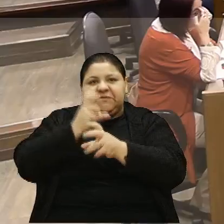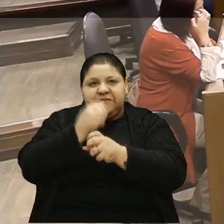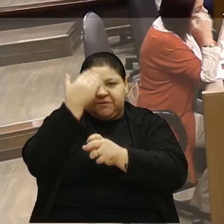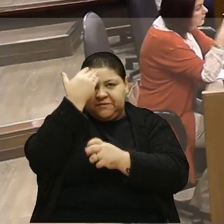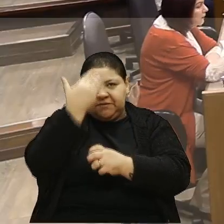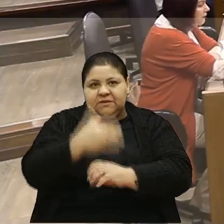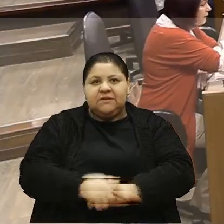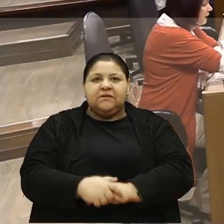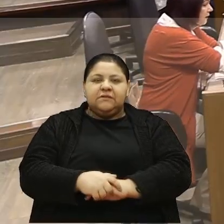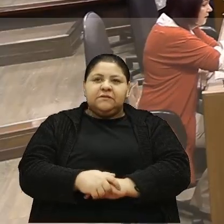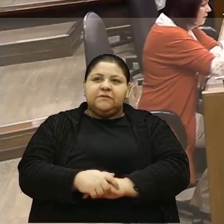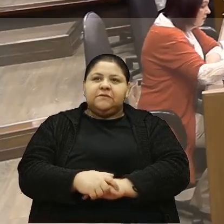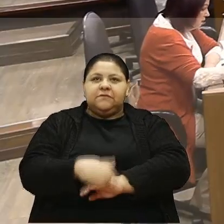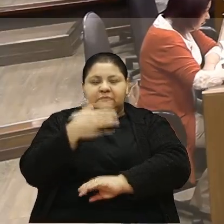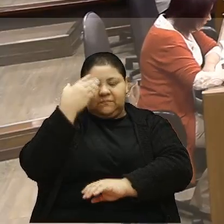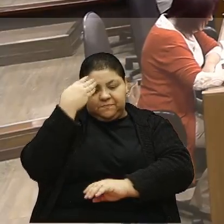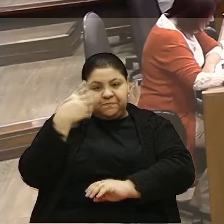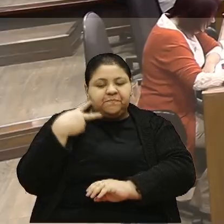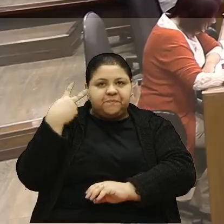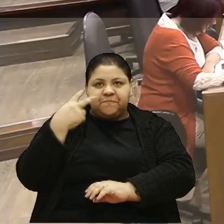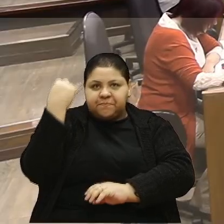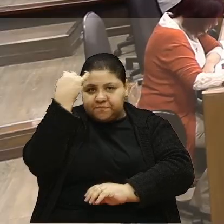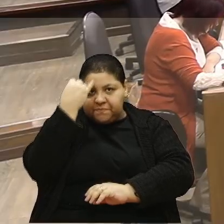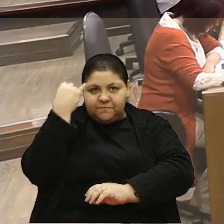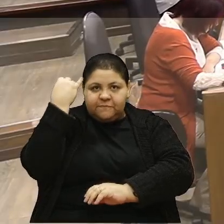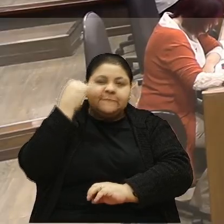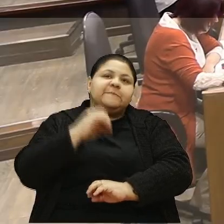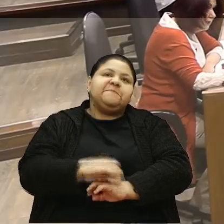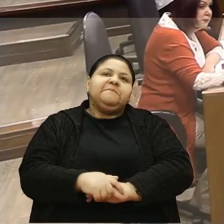Obrigado. Obrigado, vereador D'Ambros.